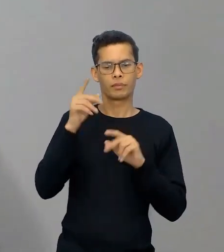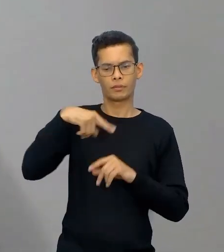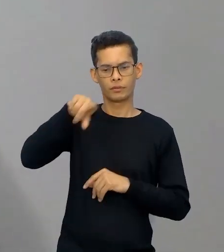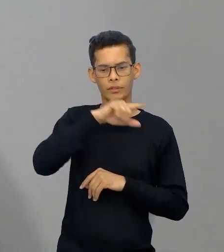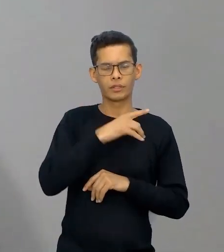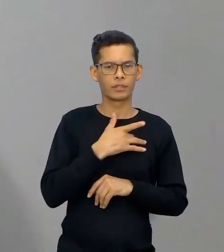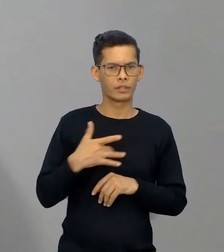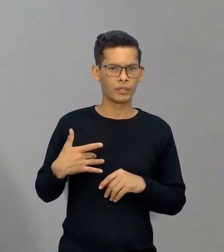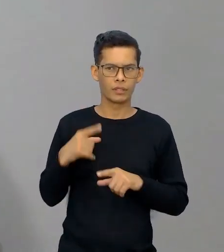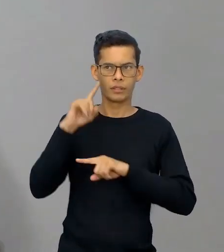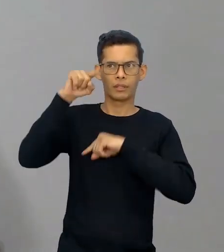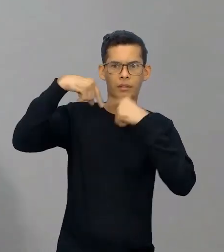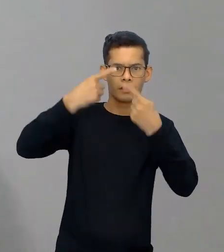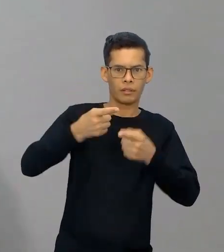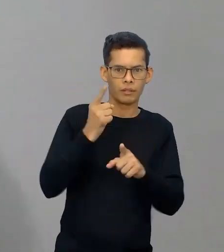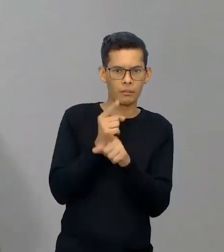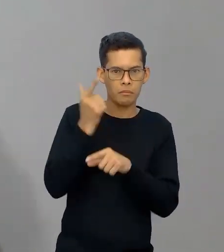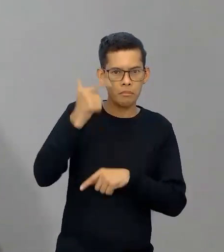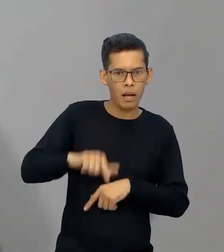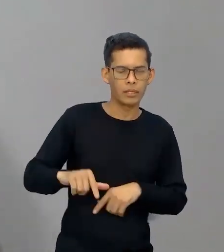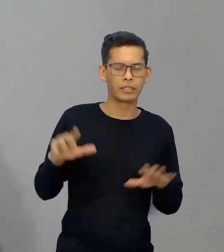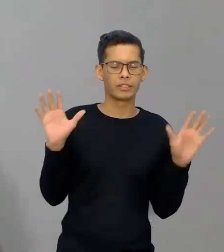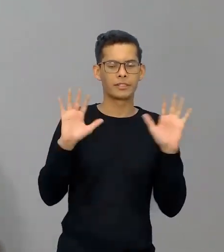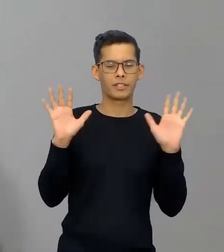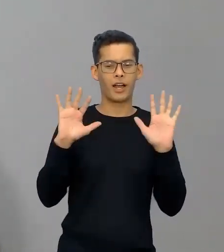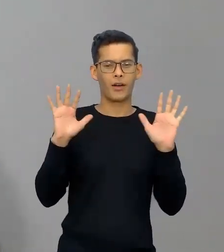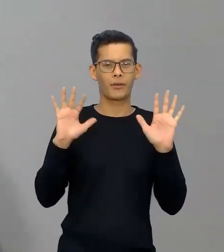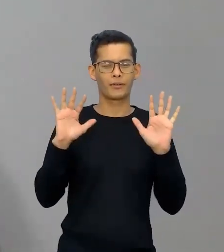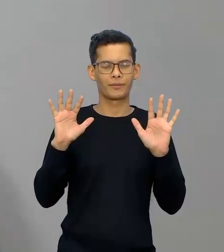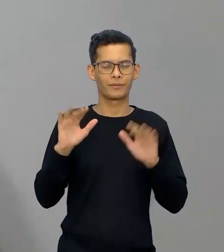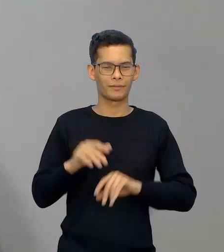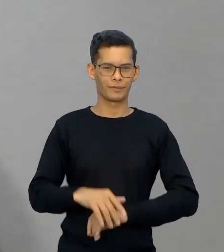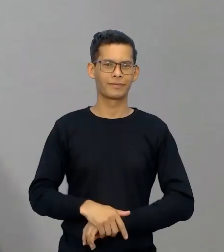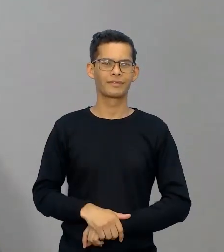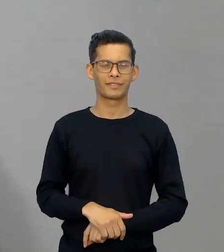encontrá-los aí numa próxima vez. Tchau, pessoal. Até a